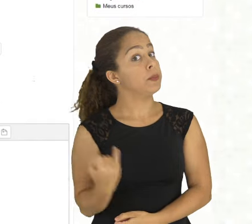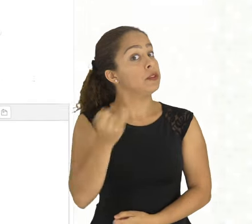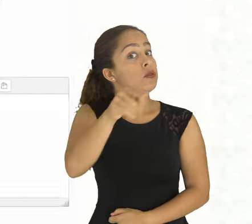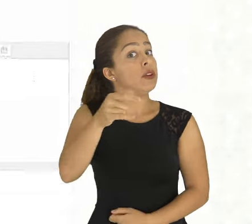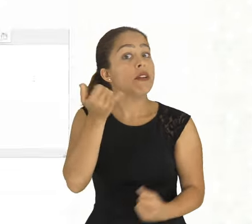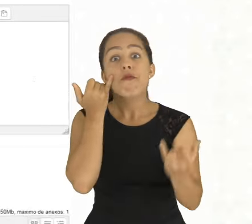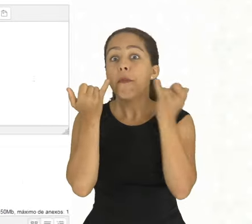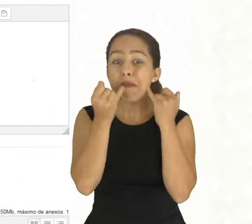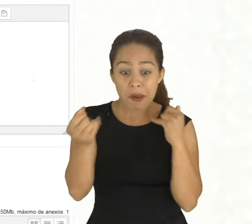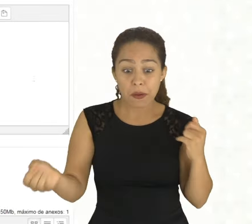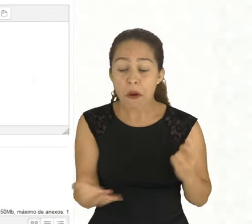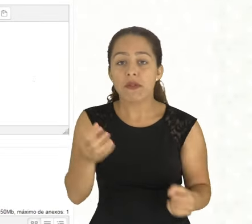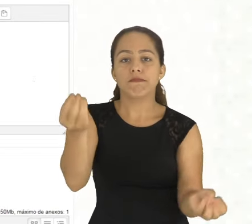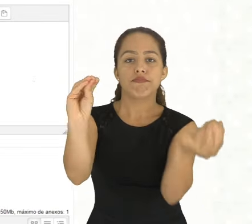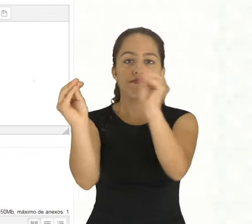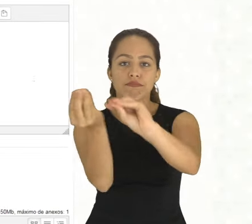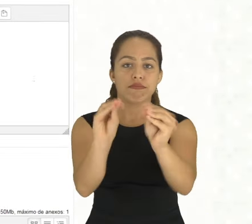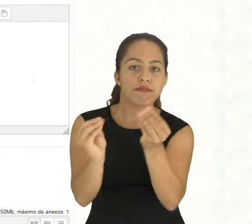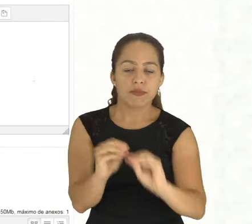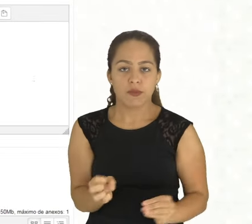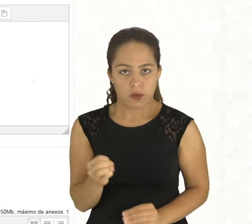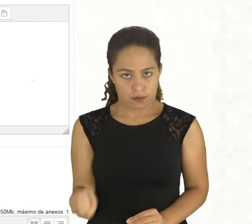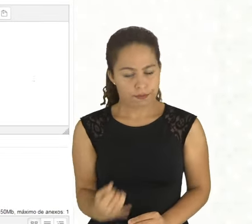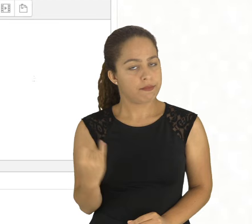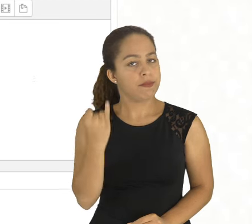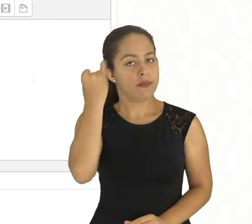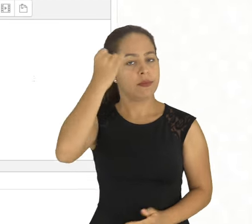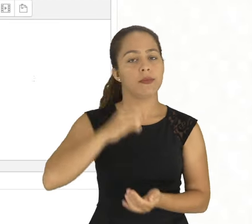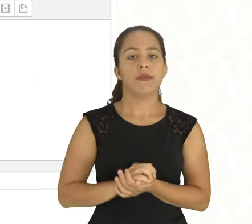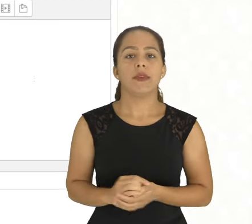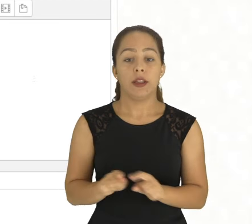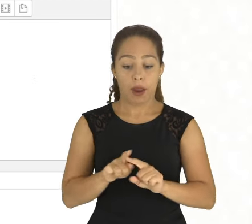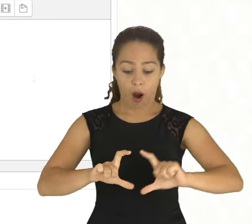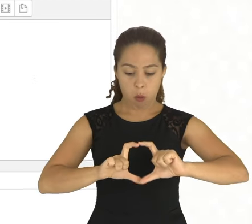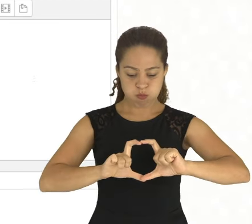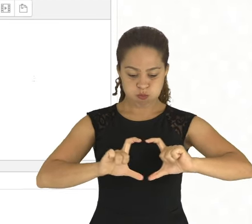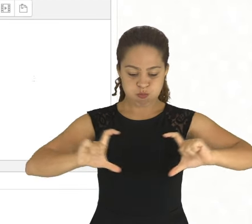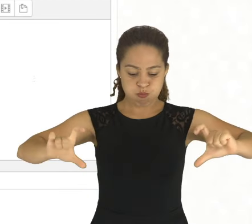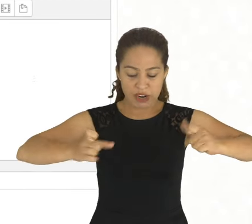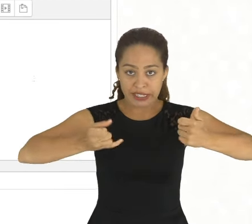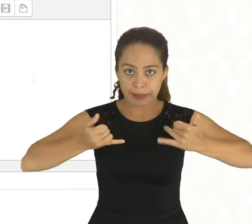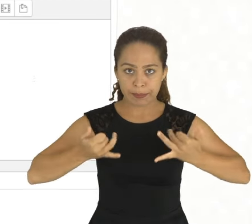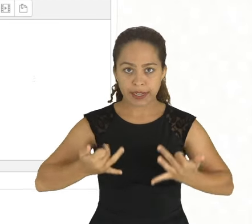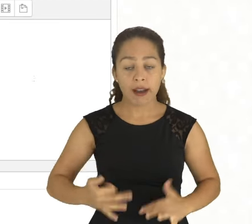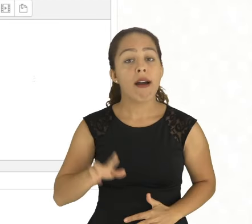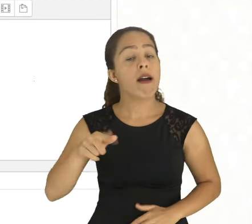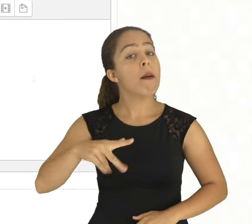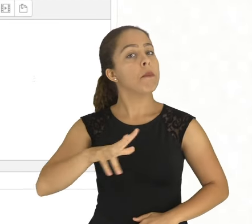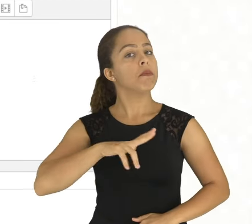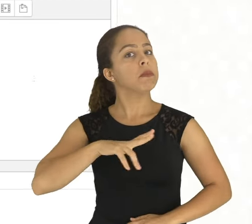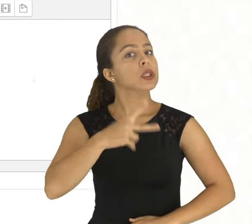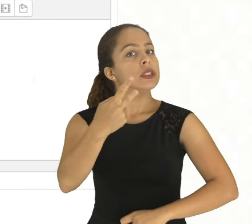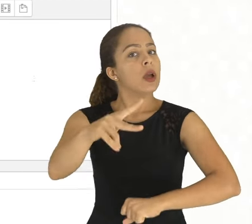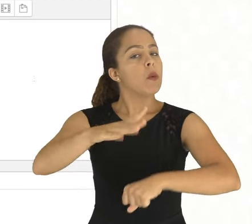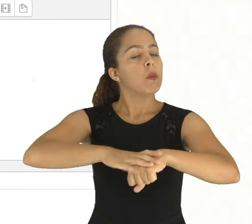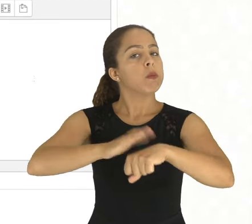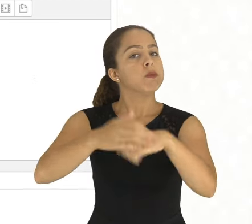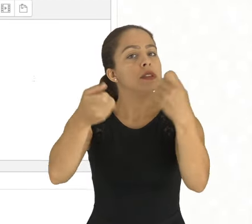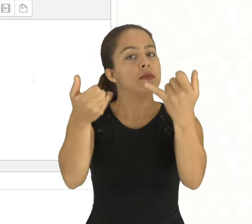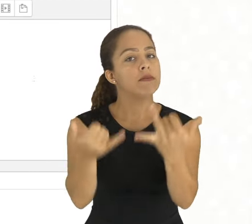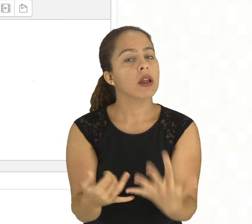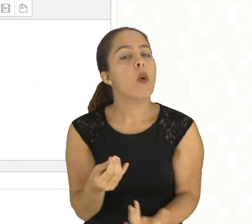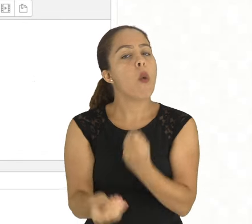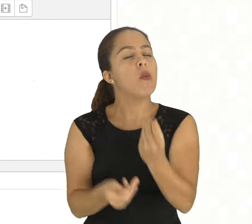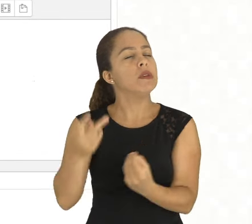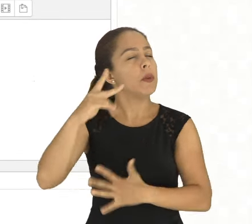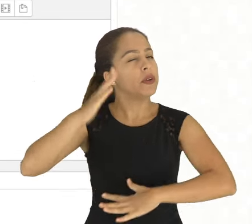sempre atualizadas. Um campo muito importante é o campo da descrição, onde você poderá colocar informações sobre você, o que você faz